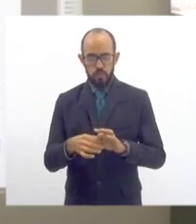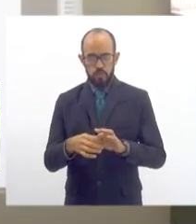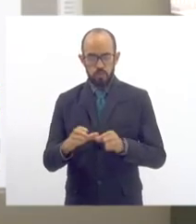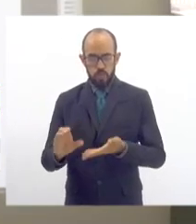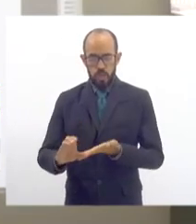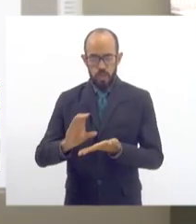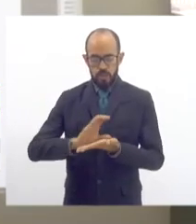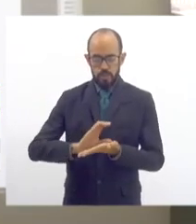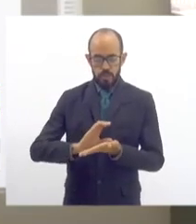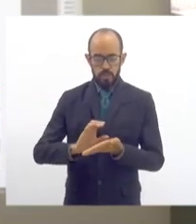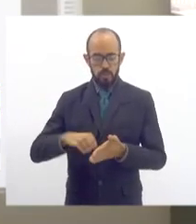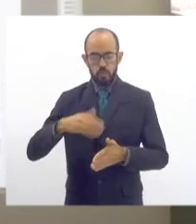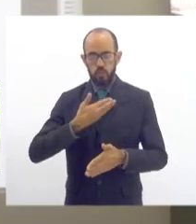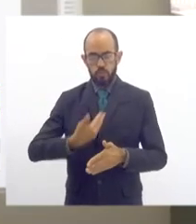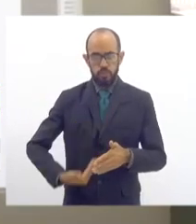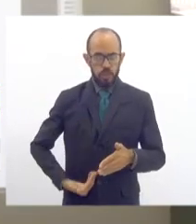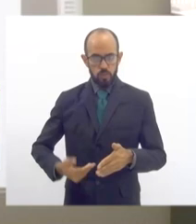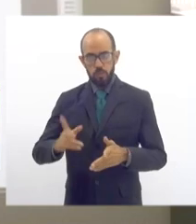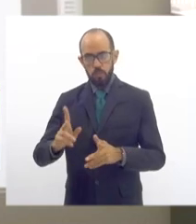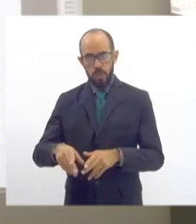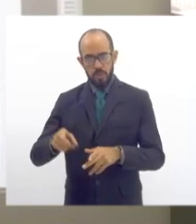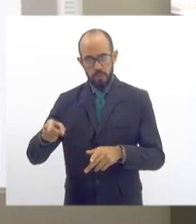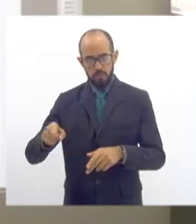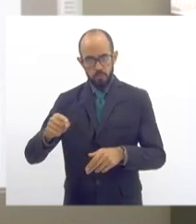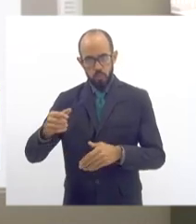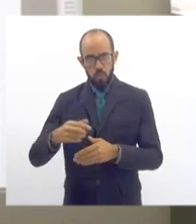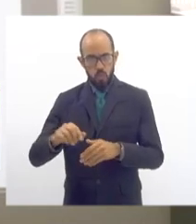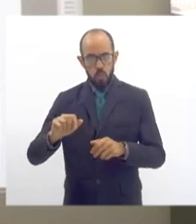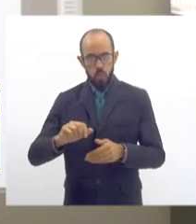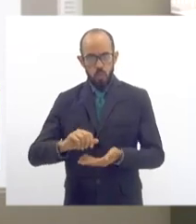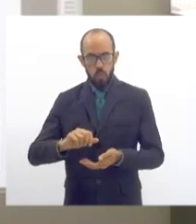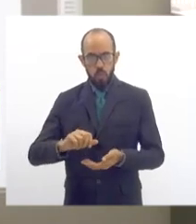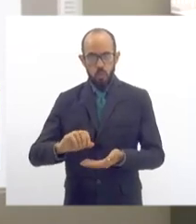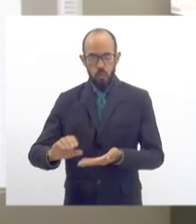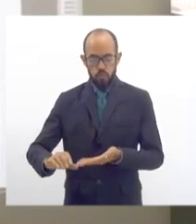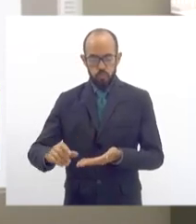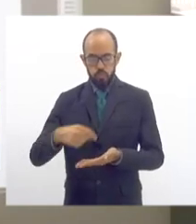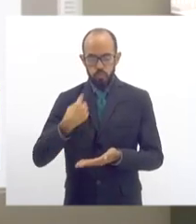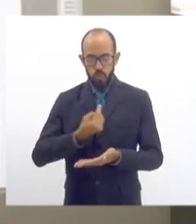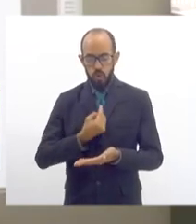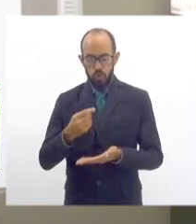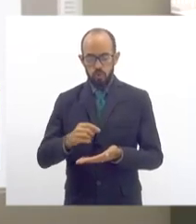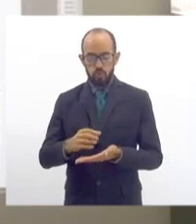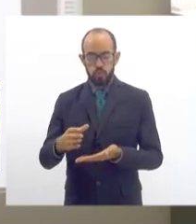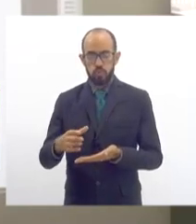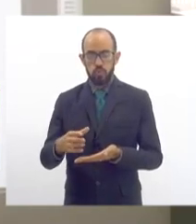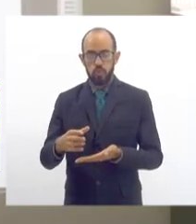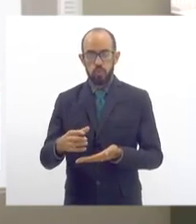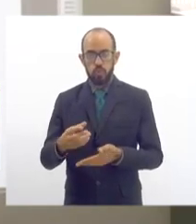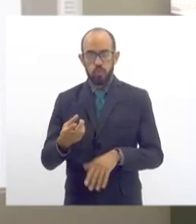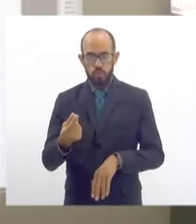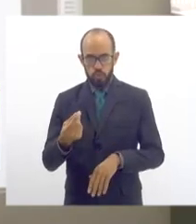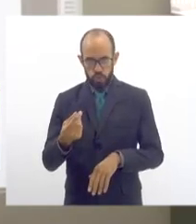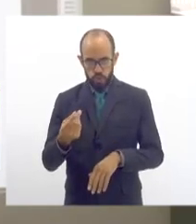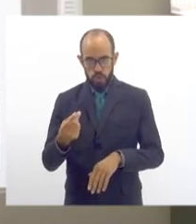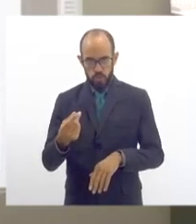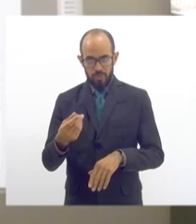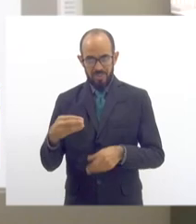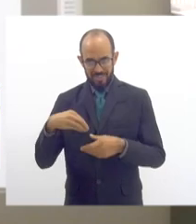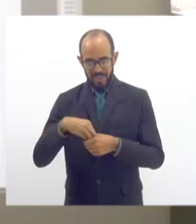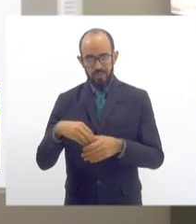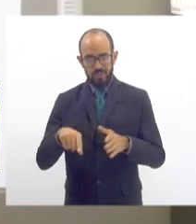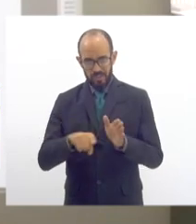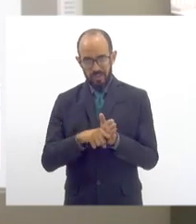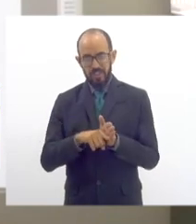gente vê que, apesar do orçamento internamente no DETRAN estar negativo, estar